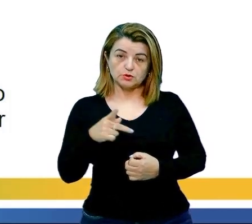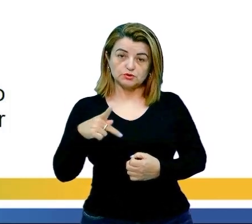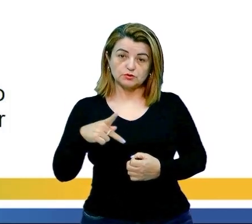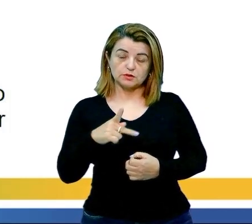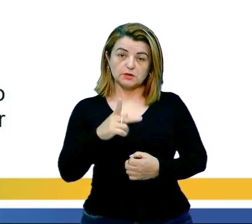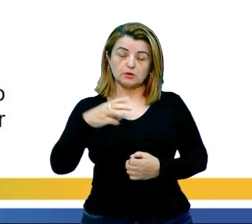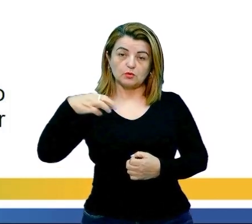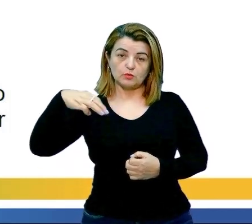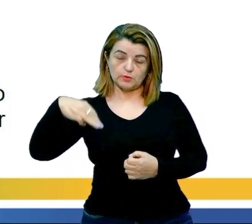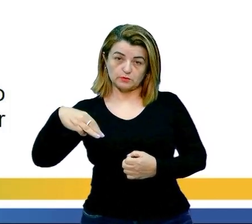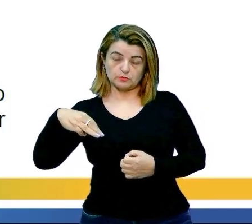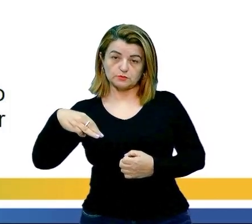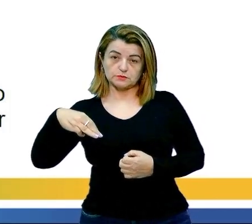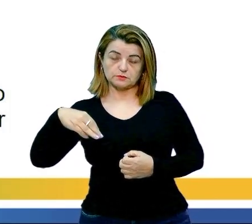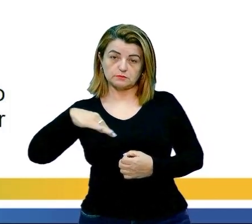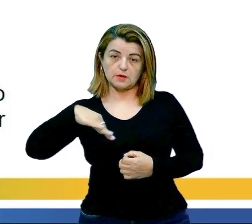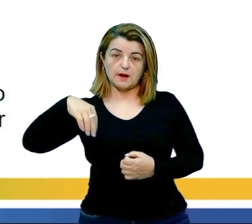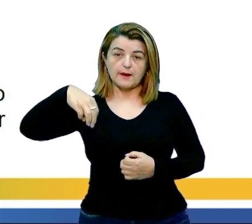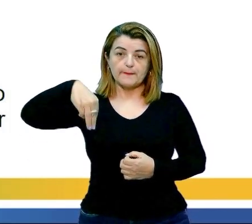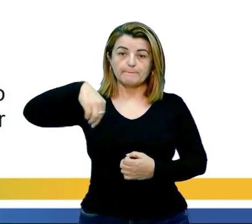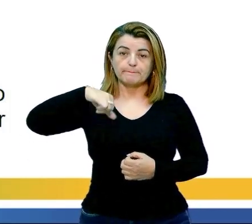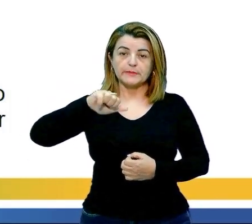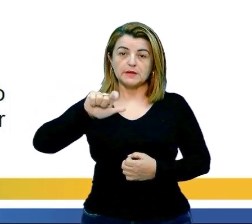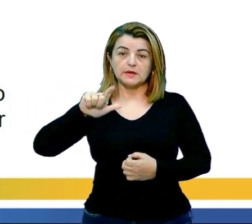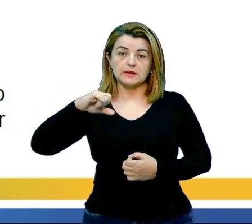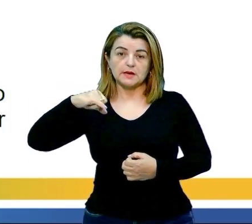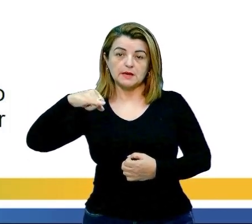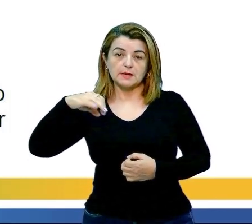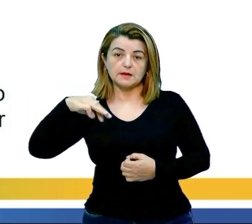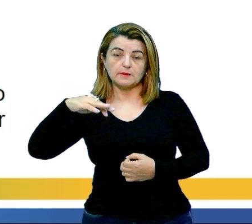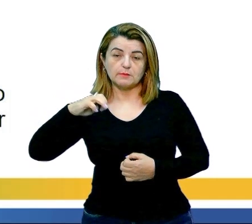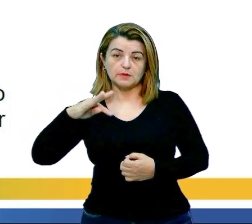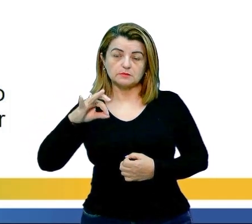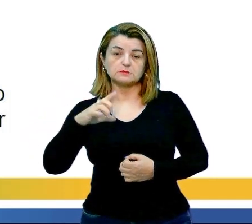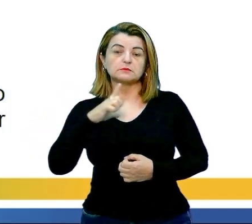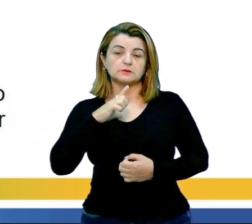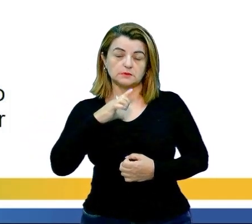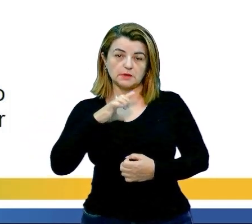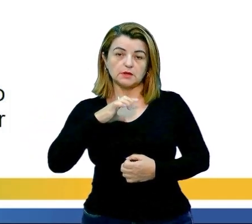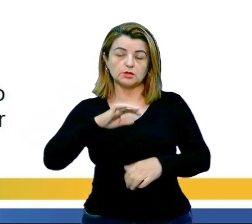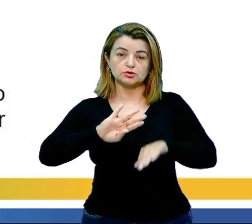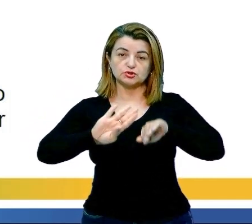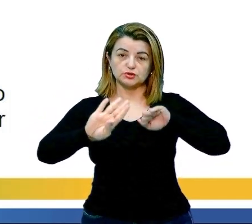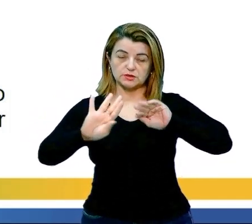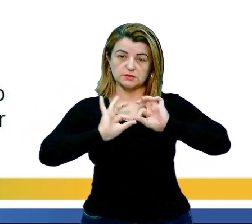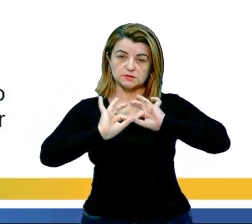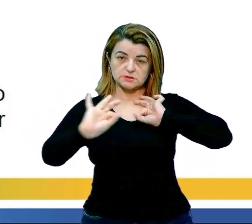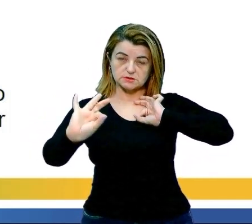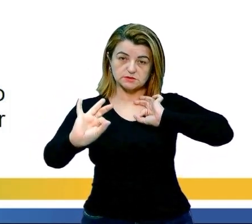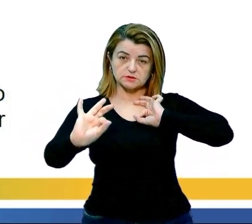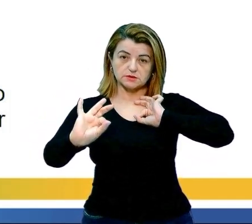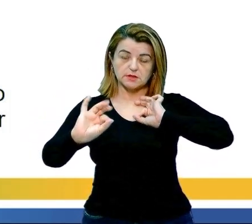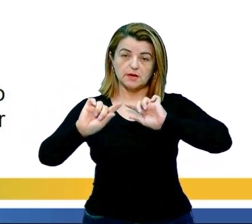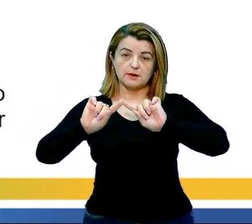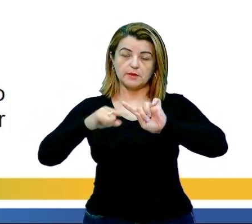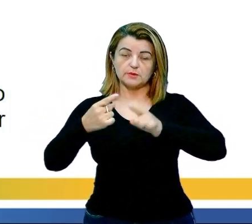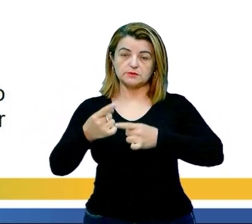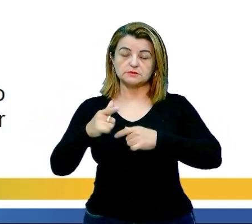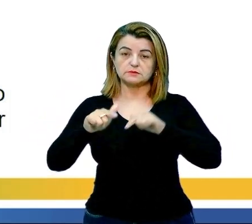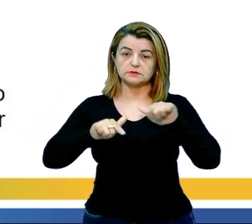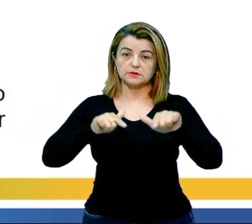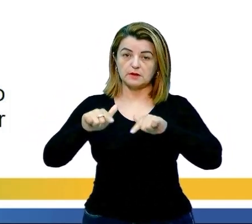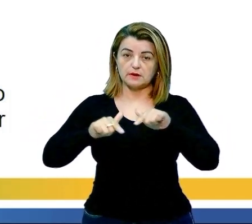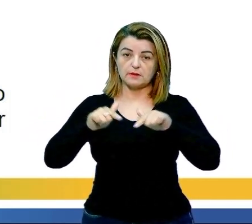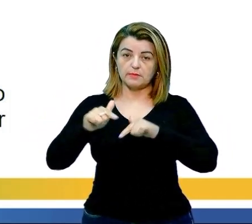a milímetro, nós temos aí uma grande distância, tá? Porém, quando a gente trabalha por cima,